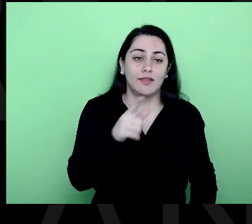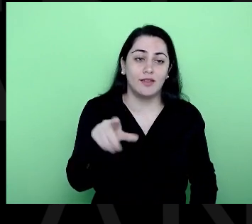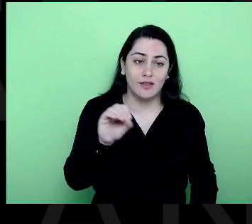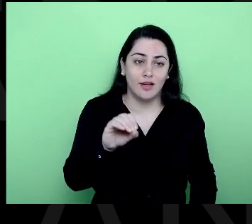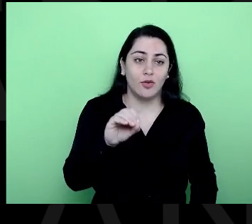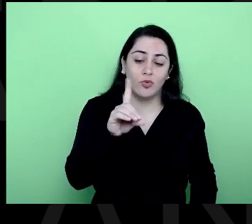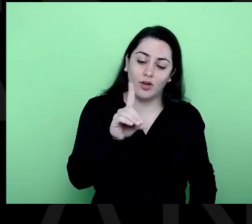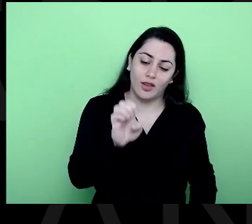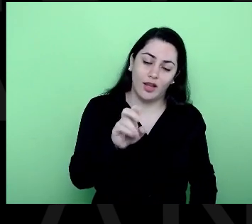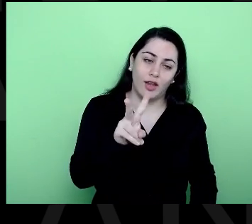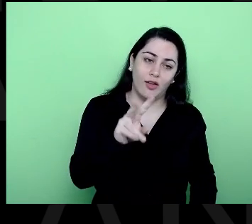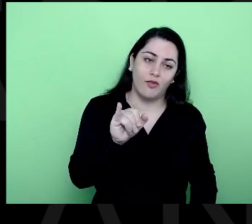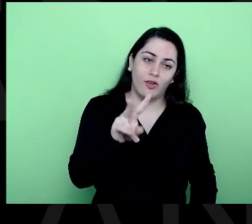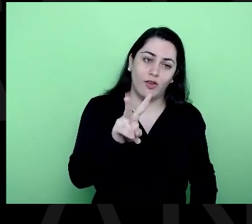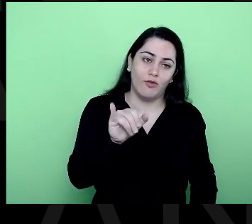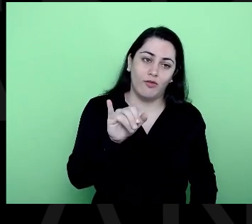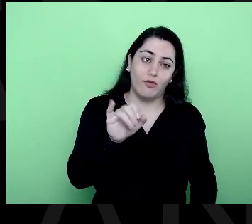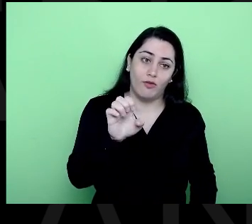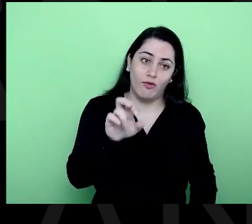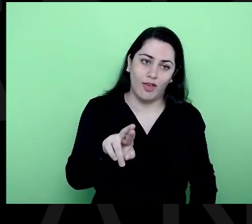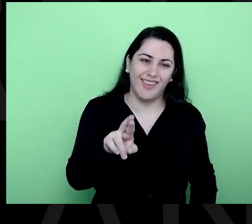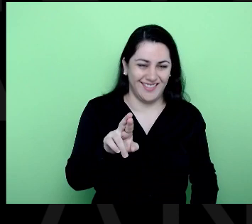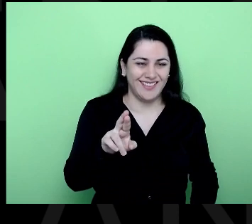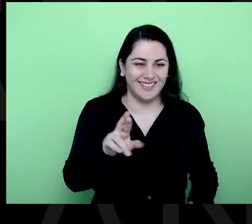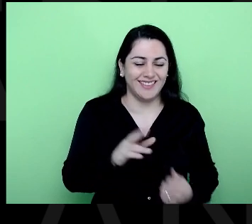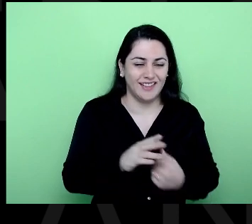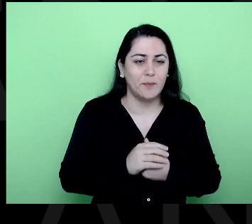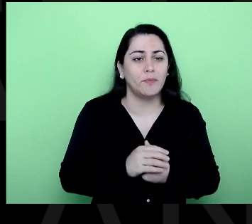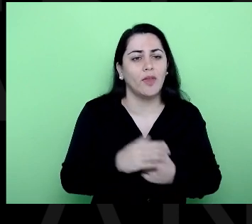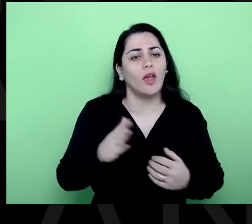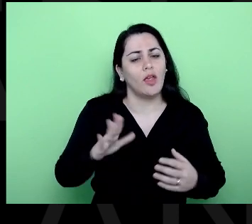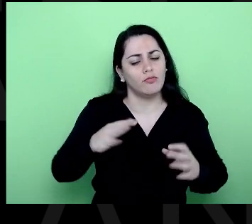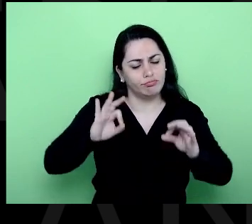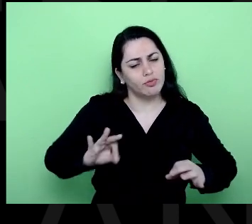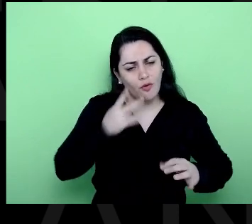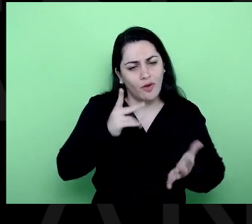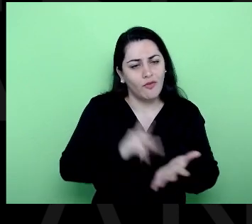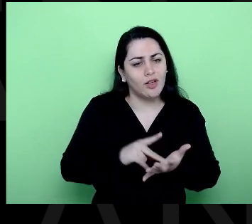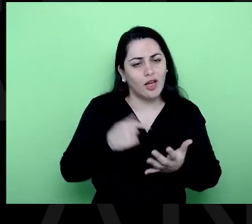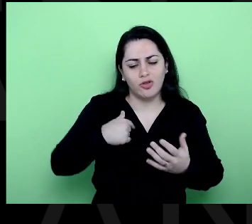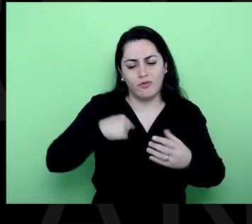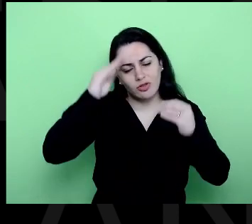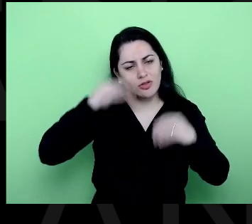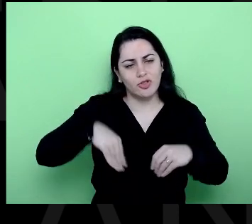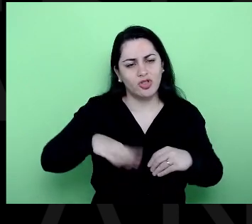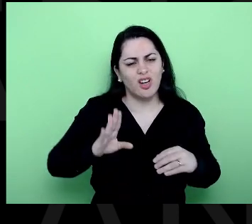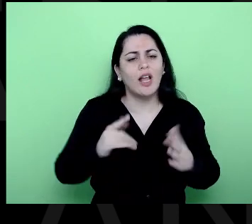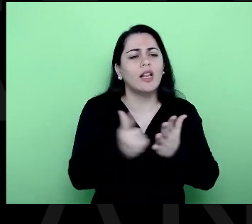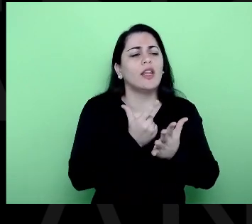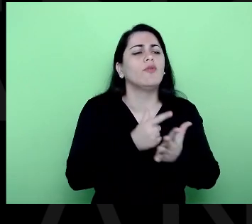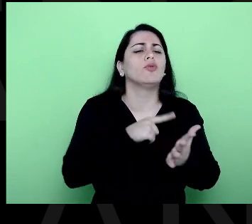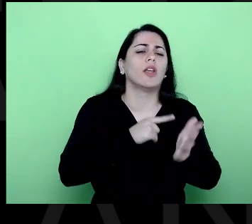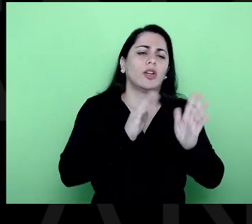eu vou ser muito honesto, eu desistiria. Eu falei assim, não, já tem esse livro, eu